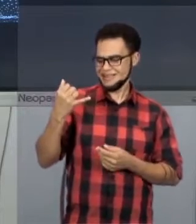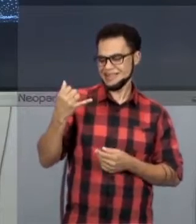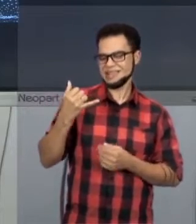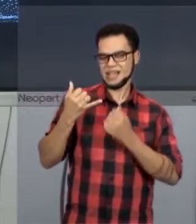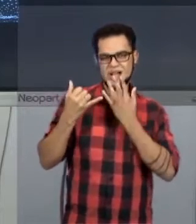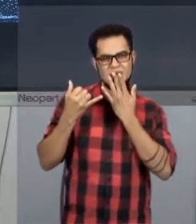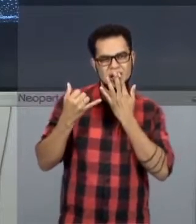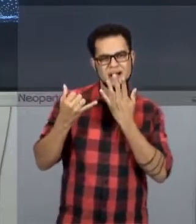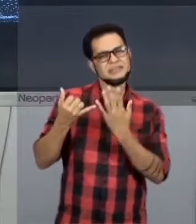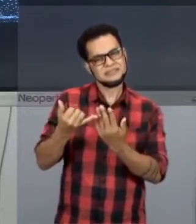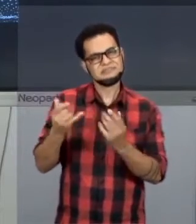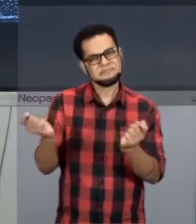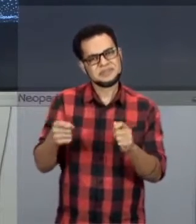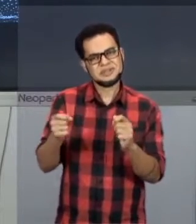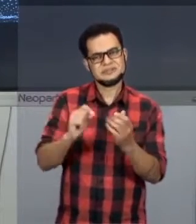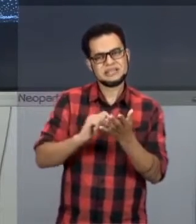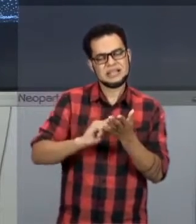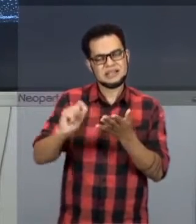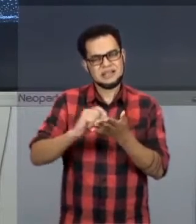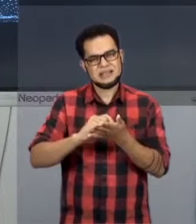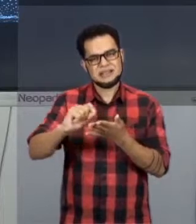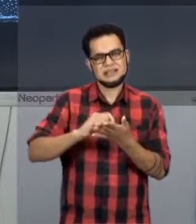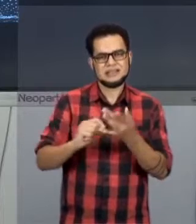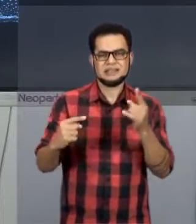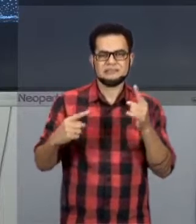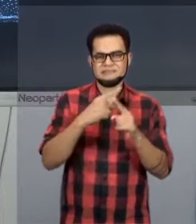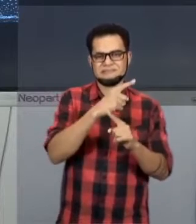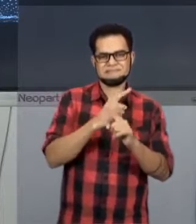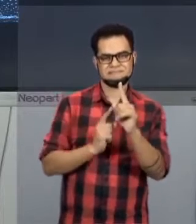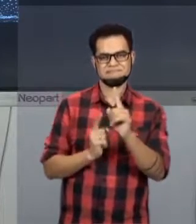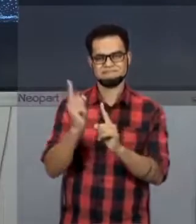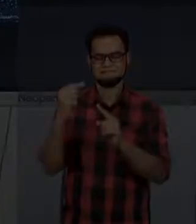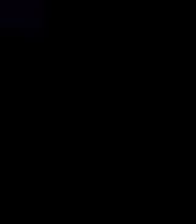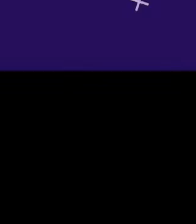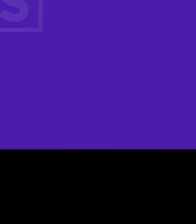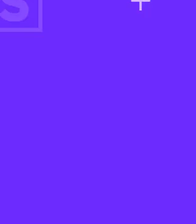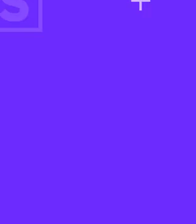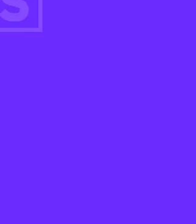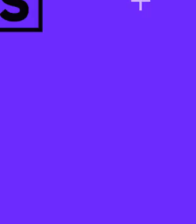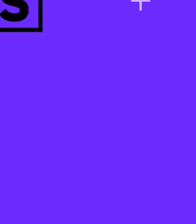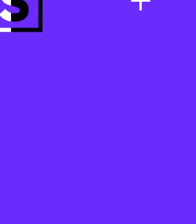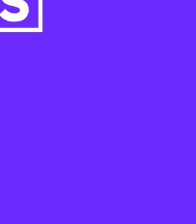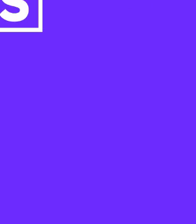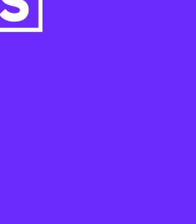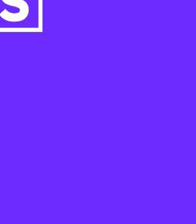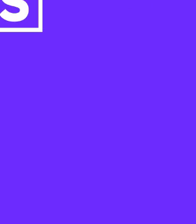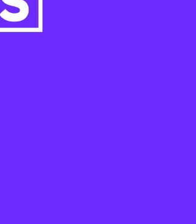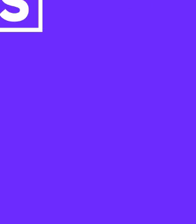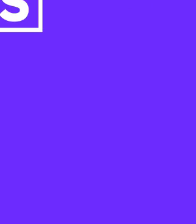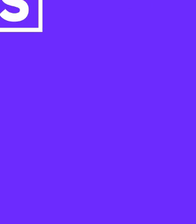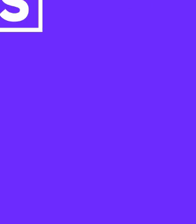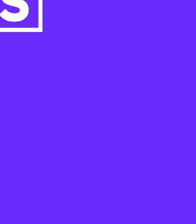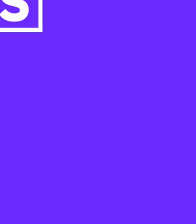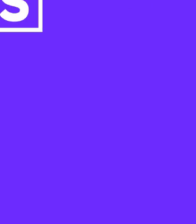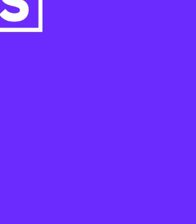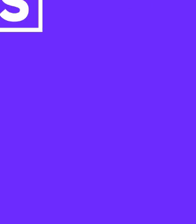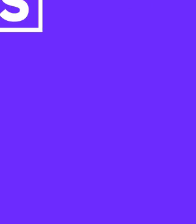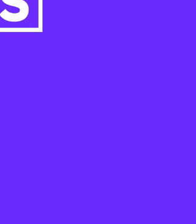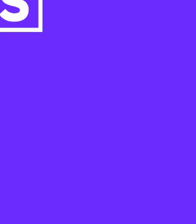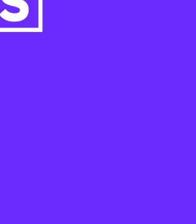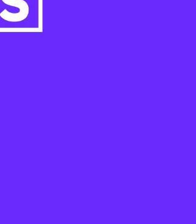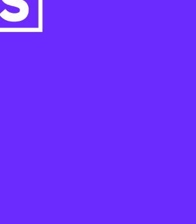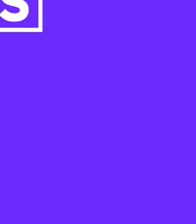consigam fazer essas linhas variadas. Combinadas? Thank you.